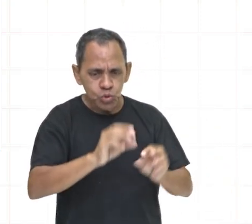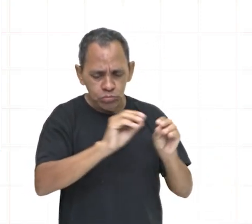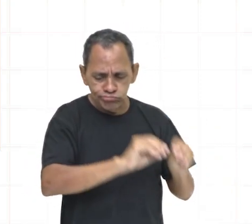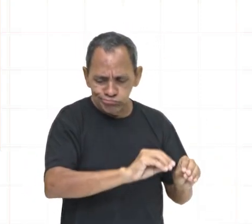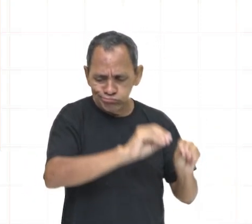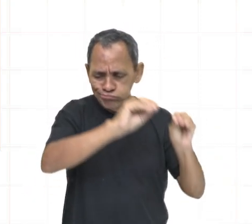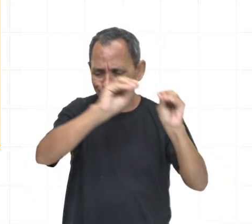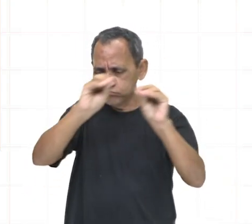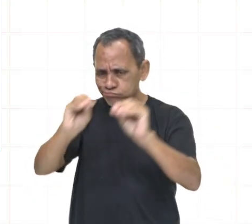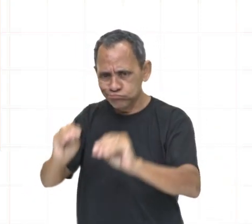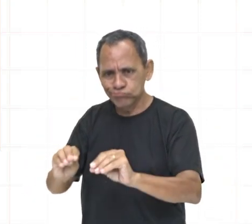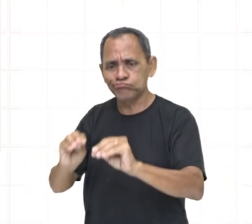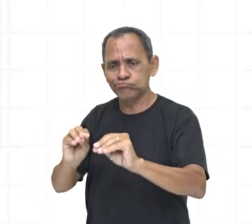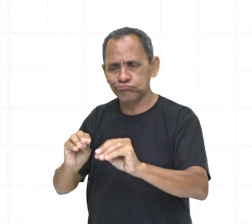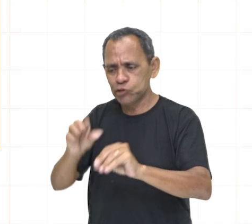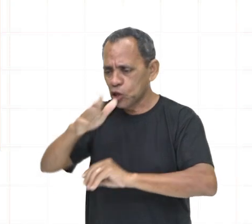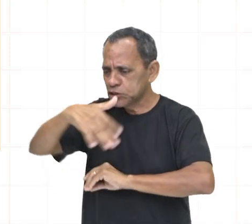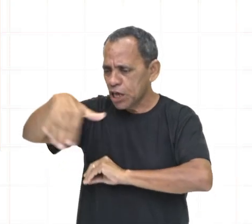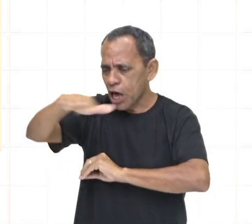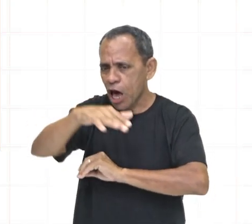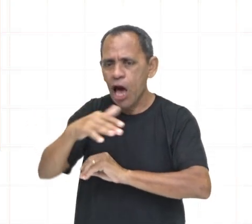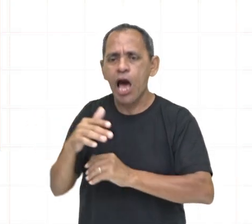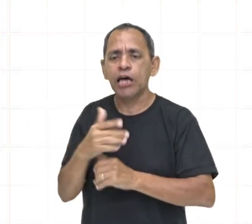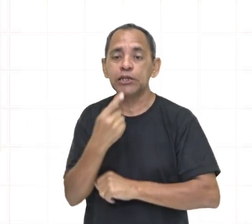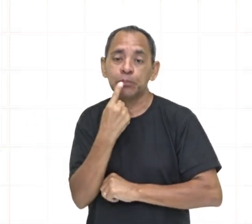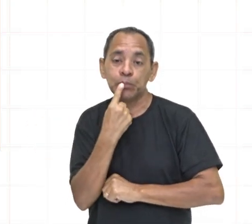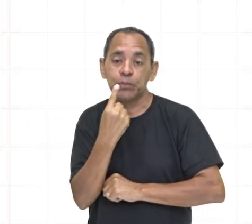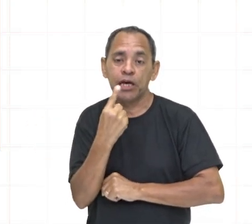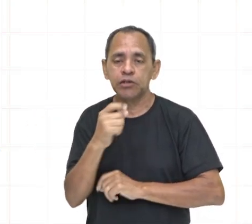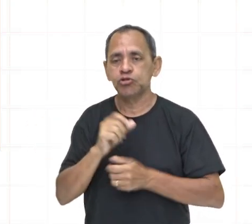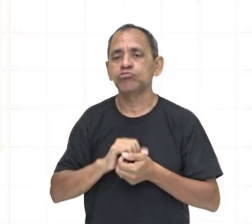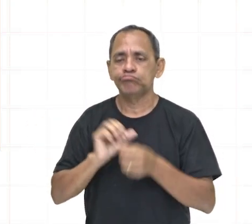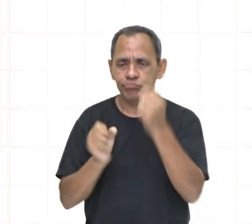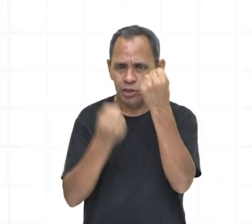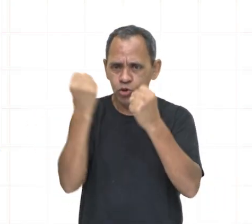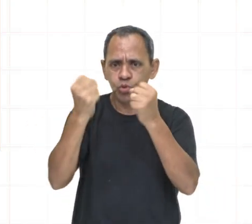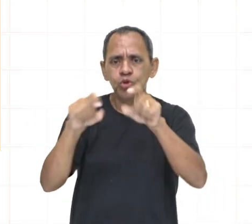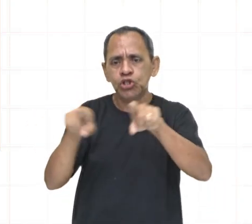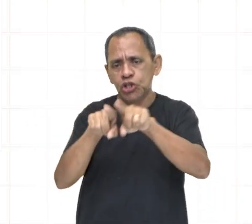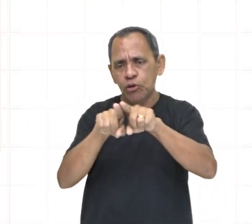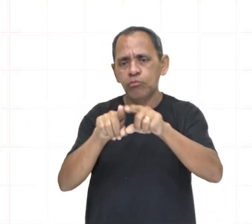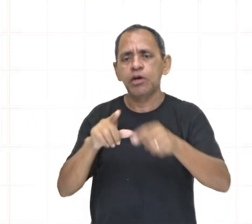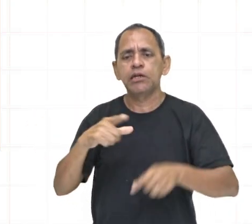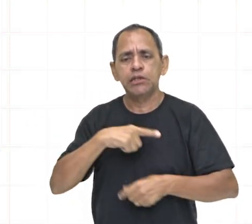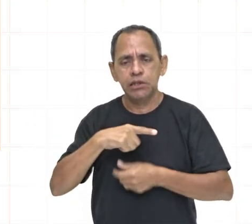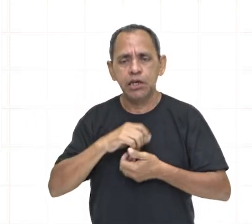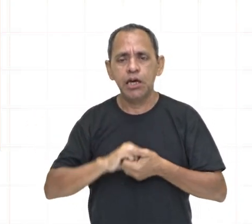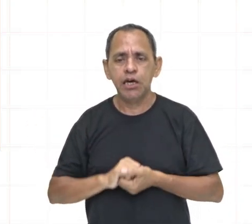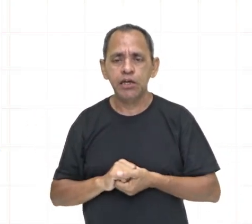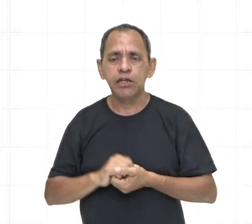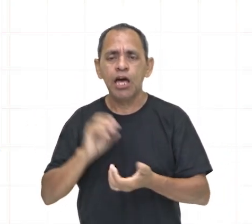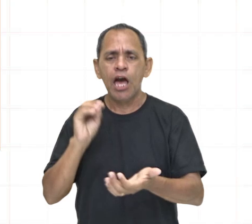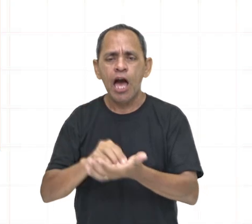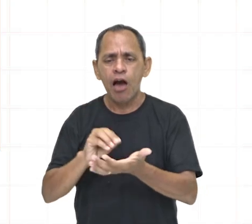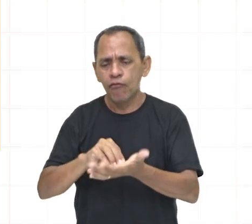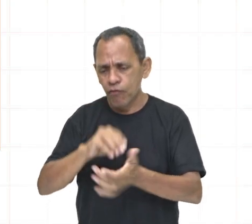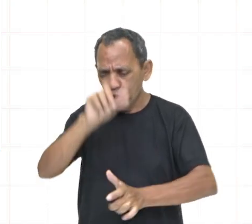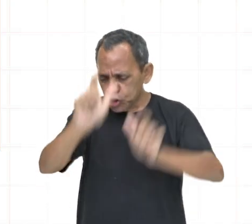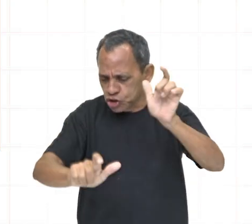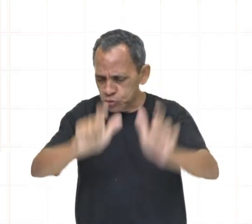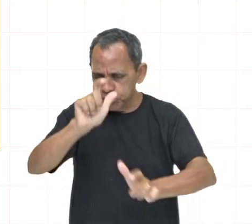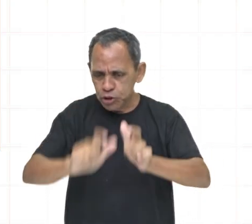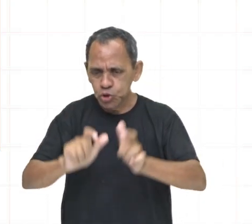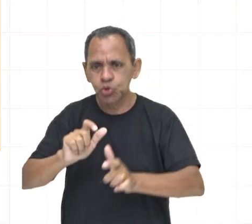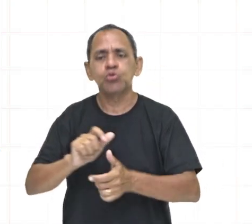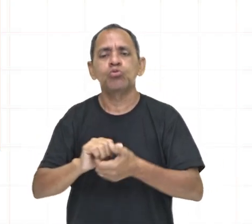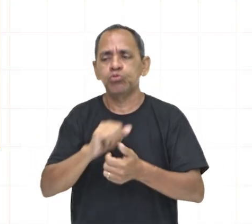áreas próximas das indústrias, né? Muitas vezes ocorrendo êxodo rural nesse período também, elas vão em